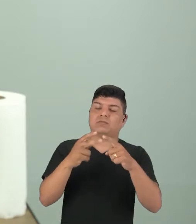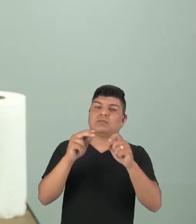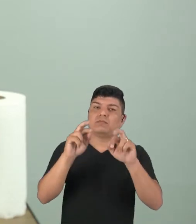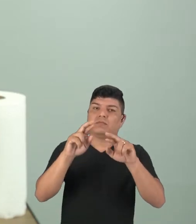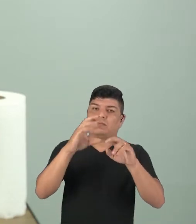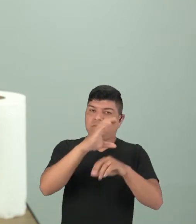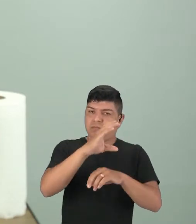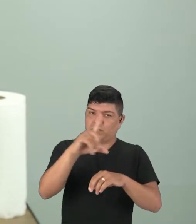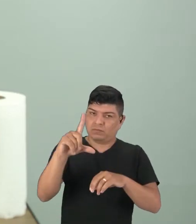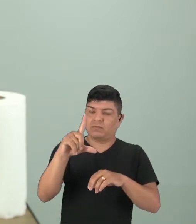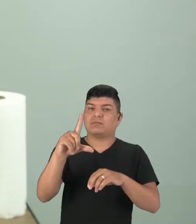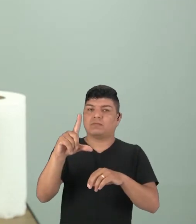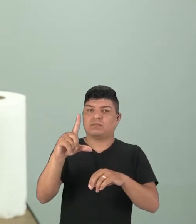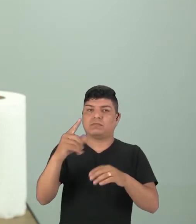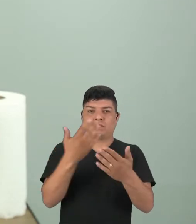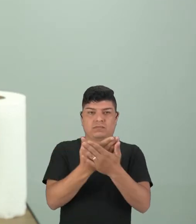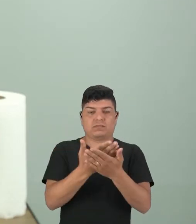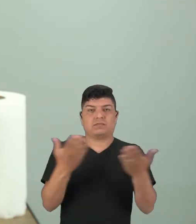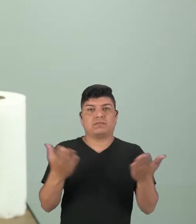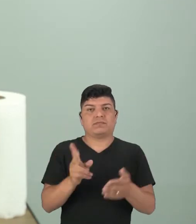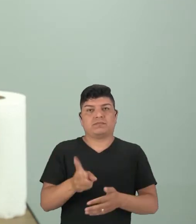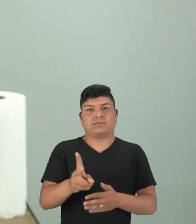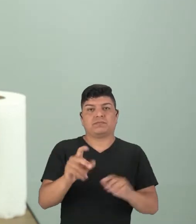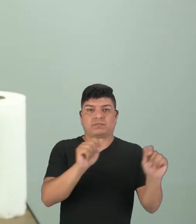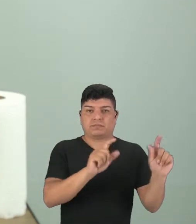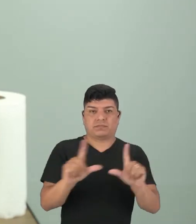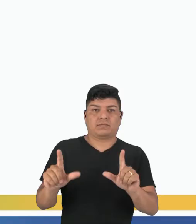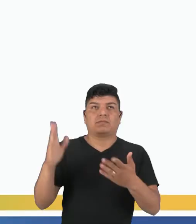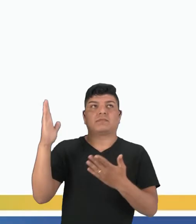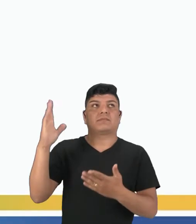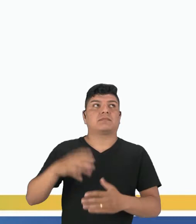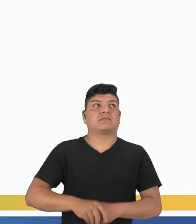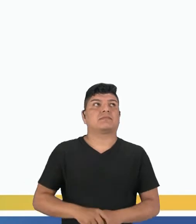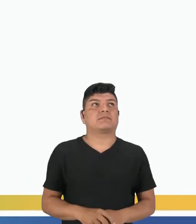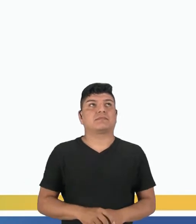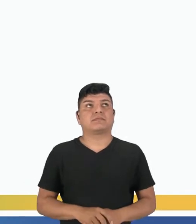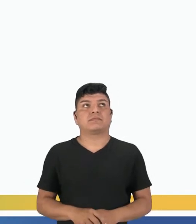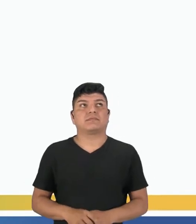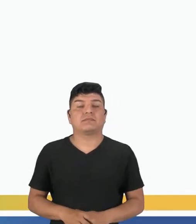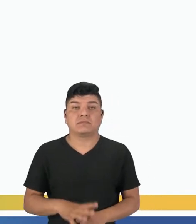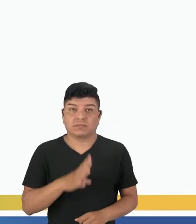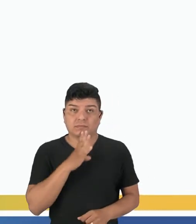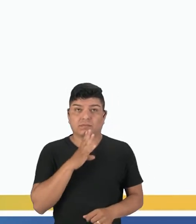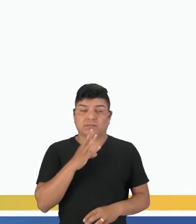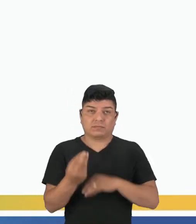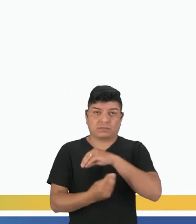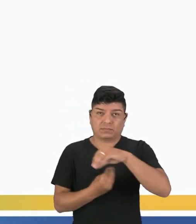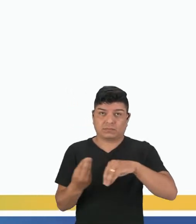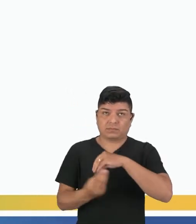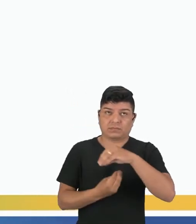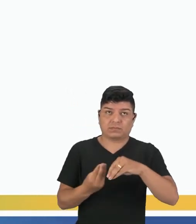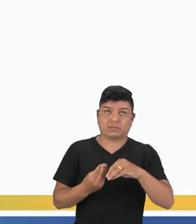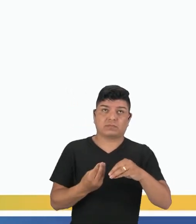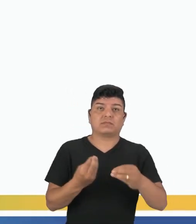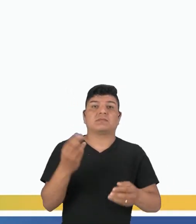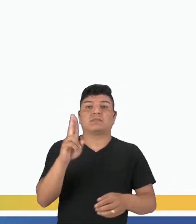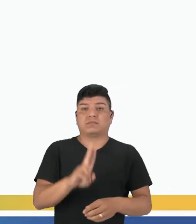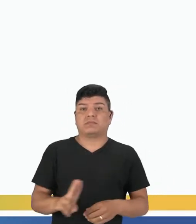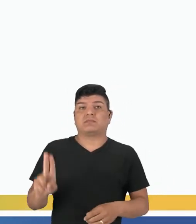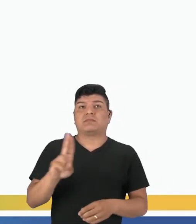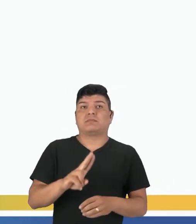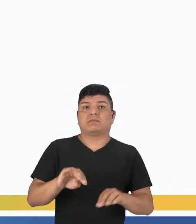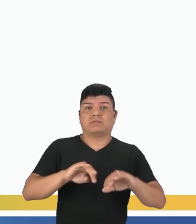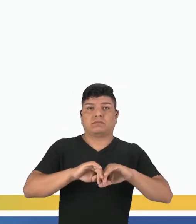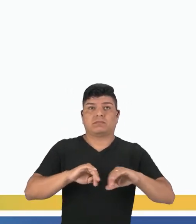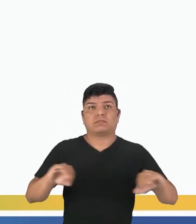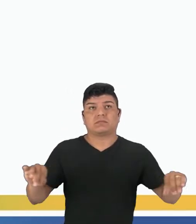ver essa classificação na nossa aula. Continuando, Natalia, vamos lá. Conhecer as misturas e os métodos usados para